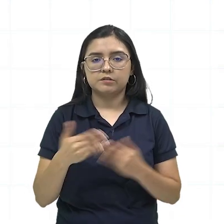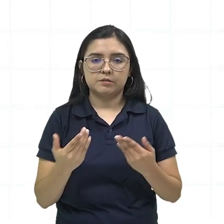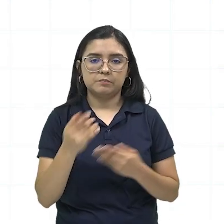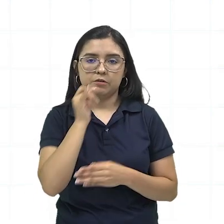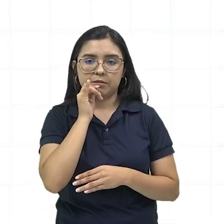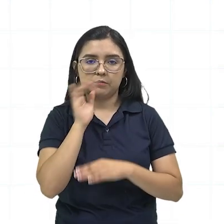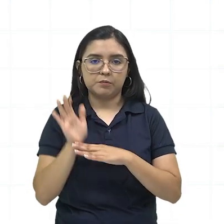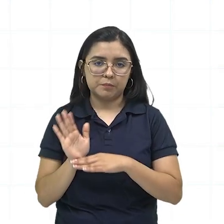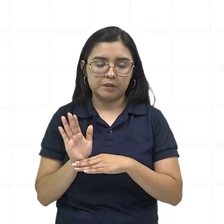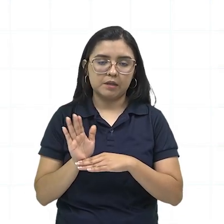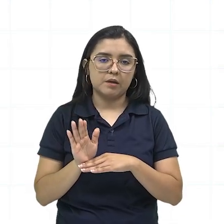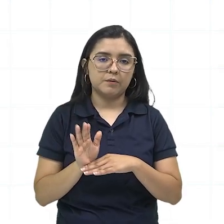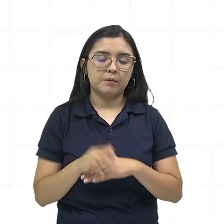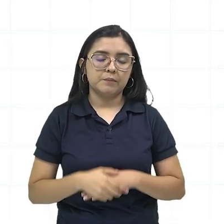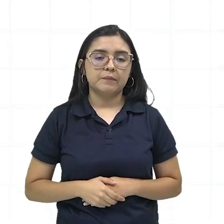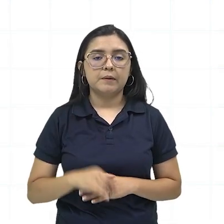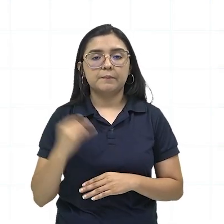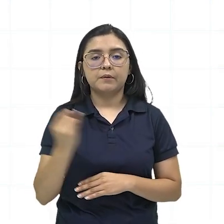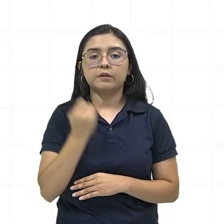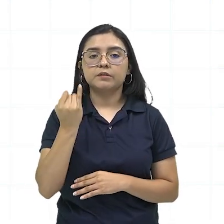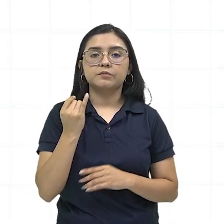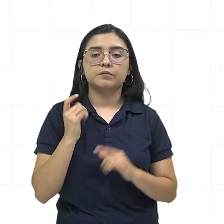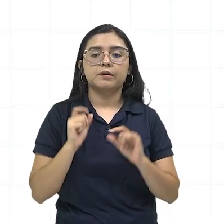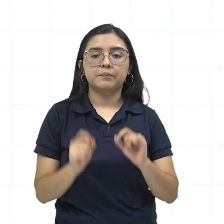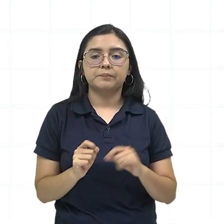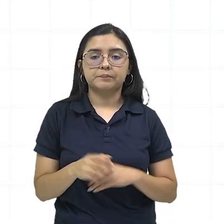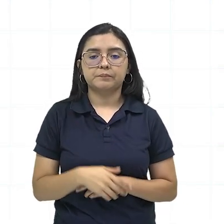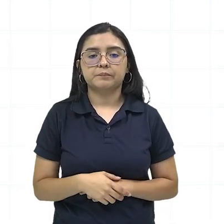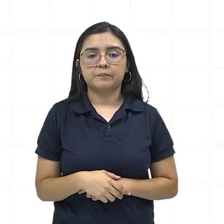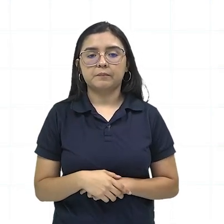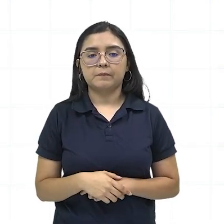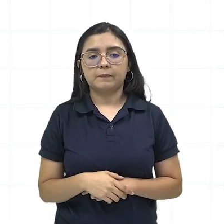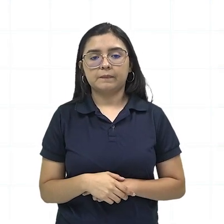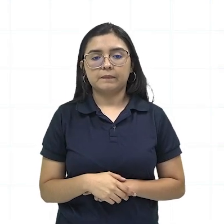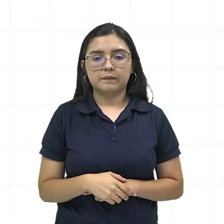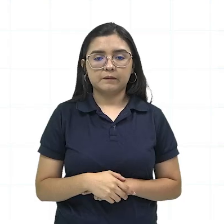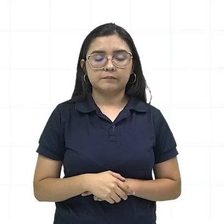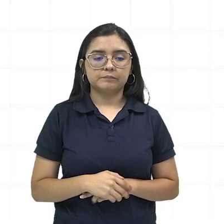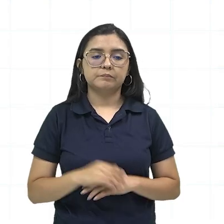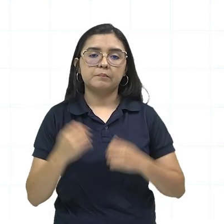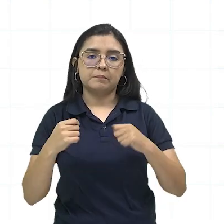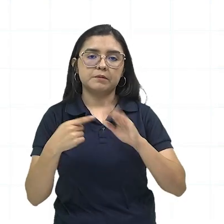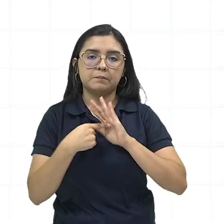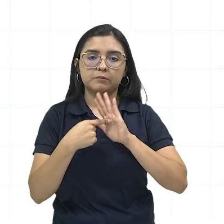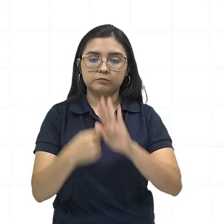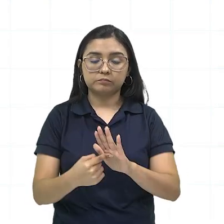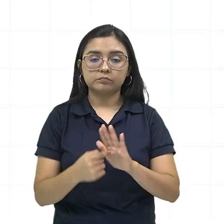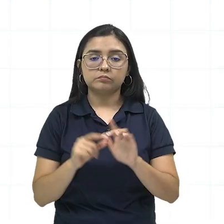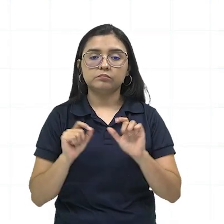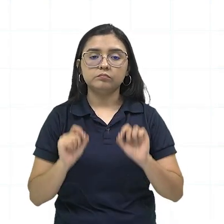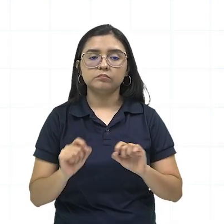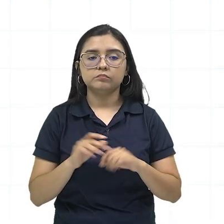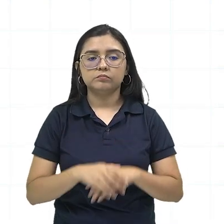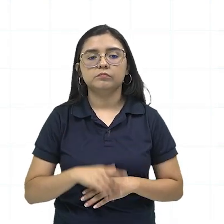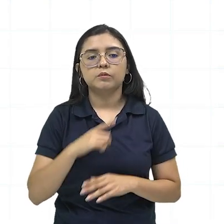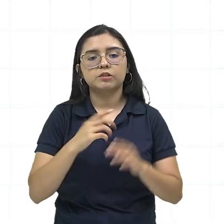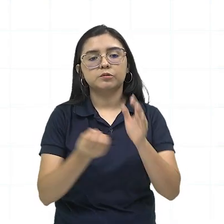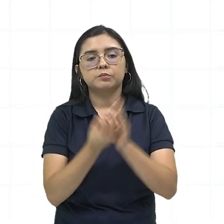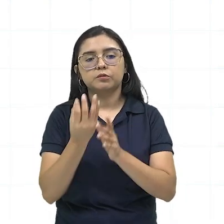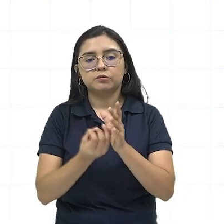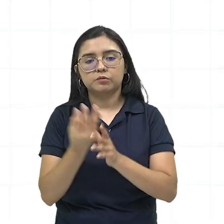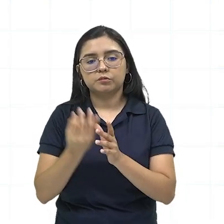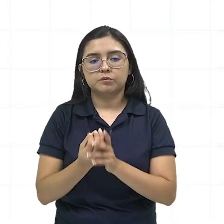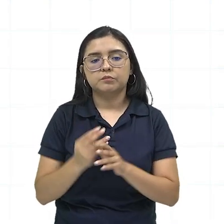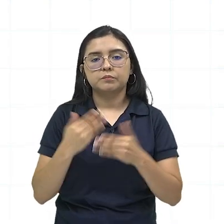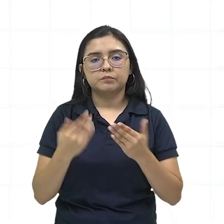documentário, principalmente, é muito importante essa visibilidade. Então, as produções audiovisuais que